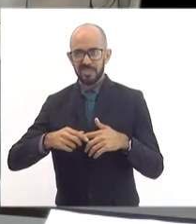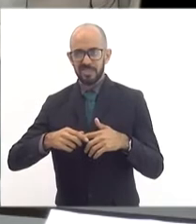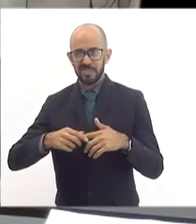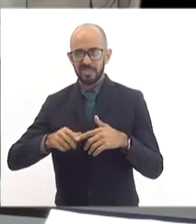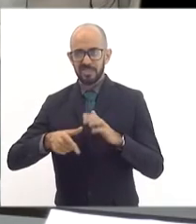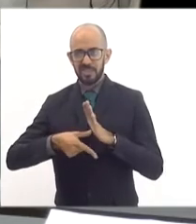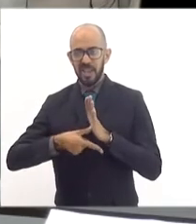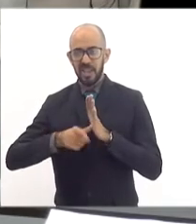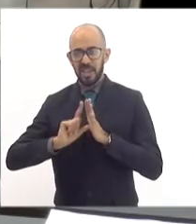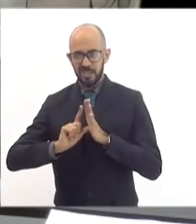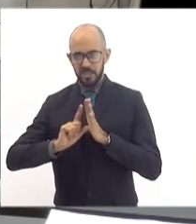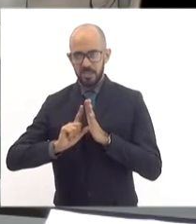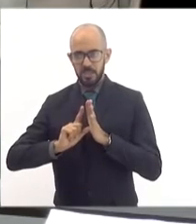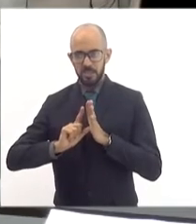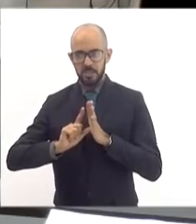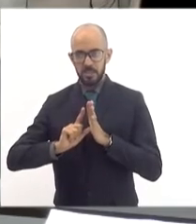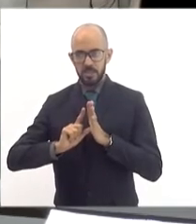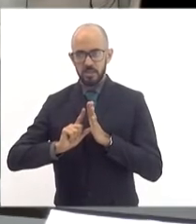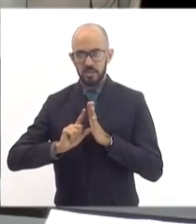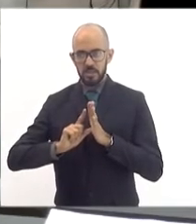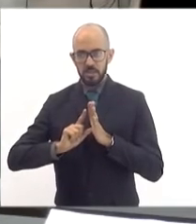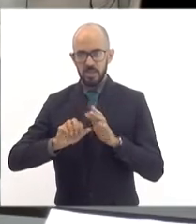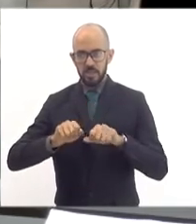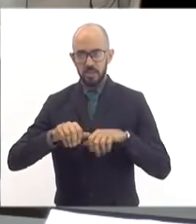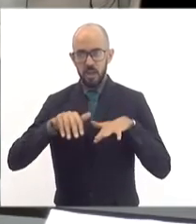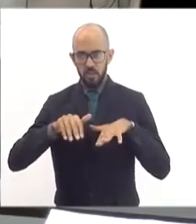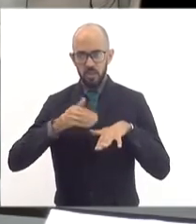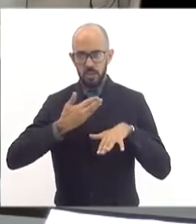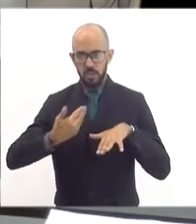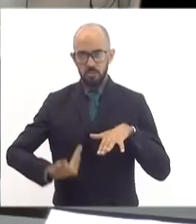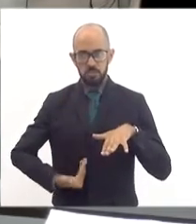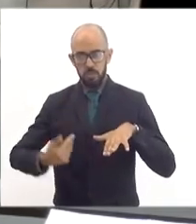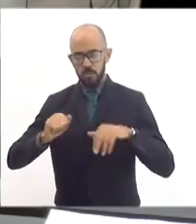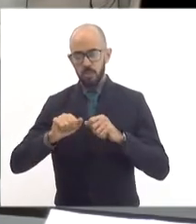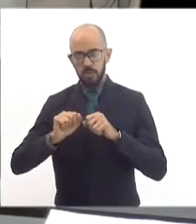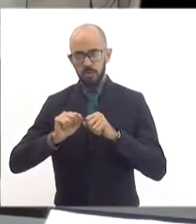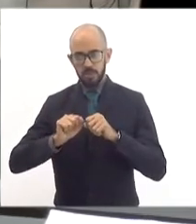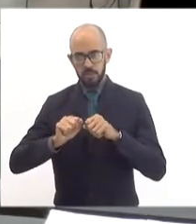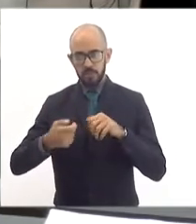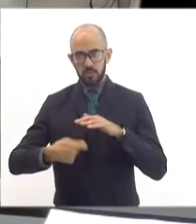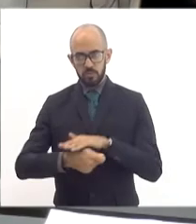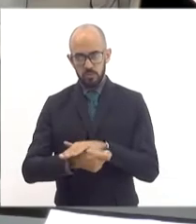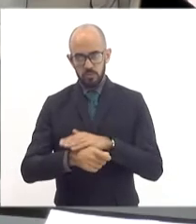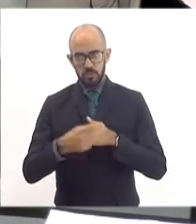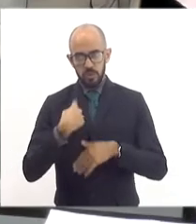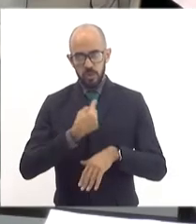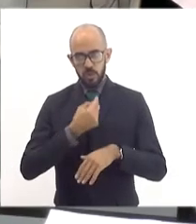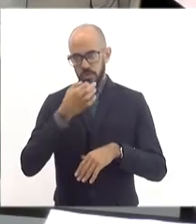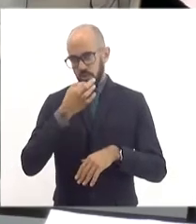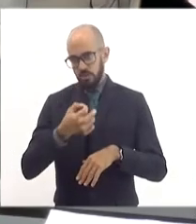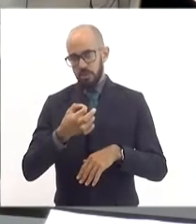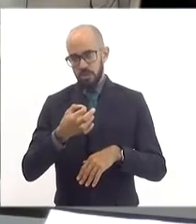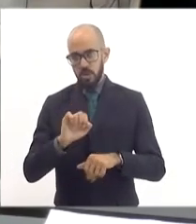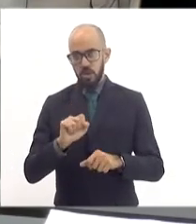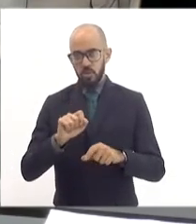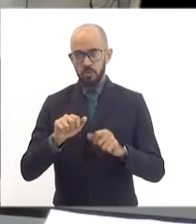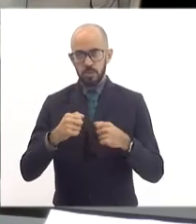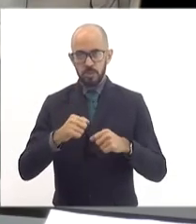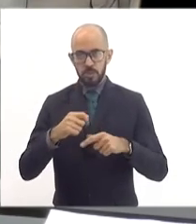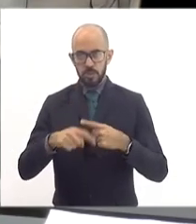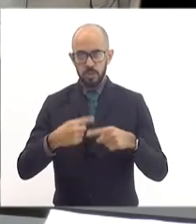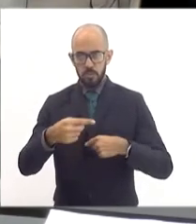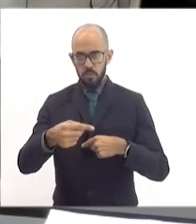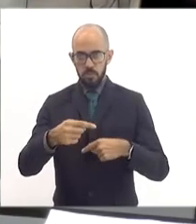prévio essa audiência pública para a realização dos investimentos. A nosso juízo, deveria ser a